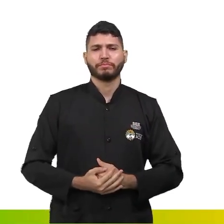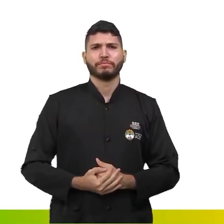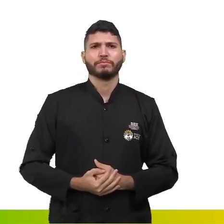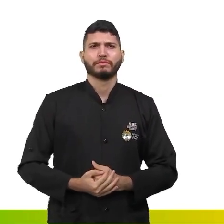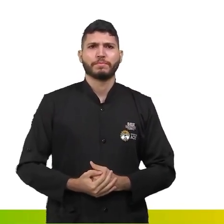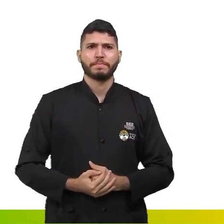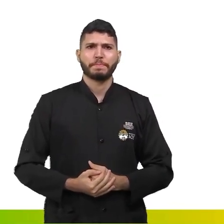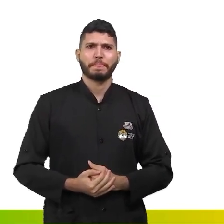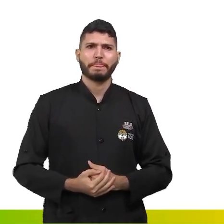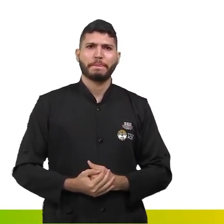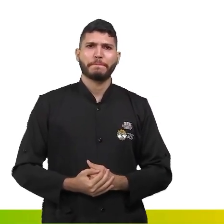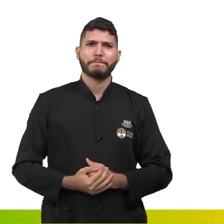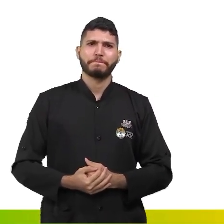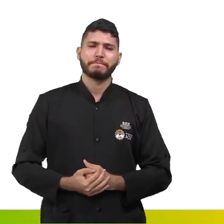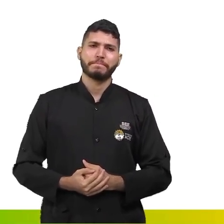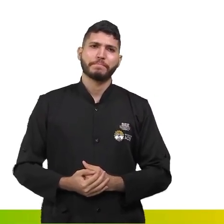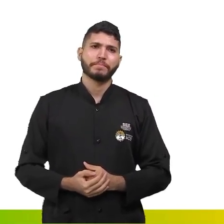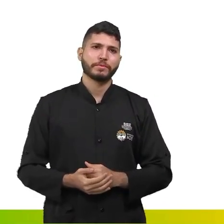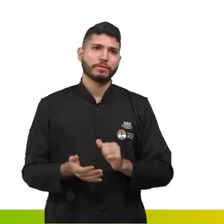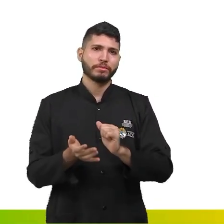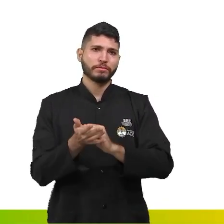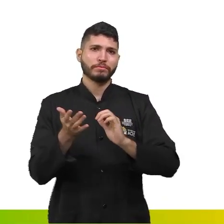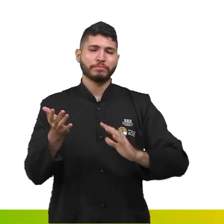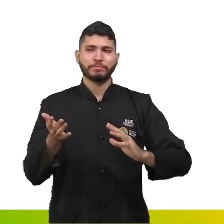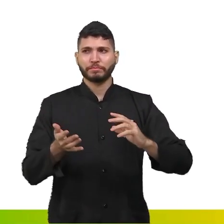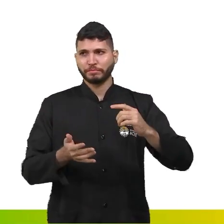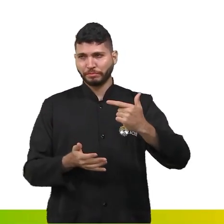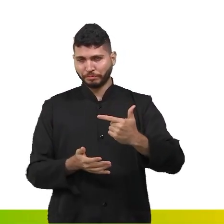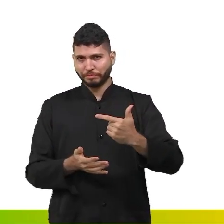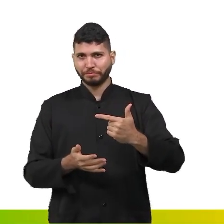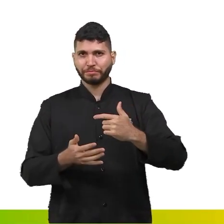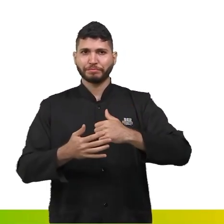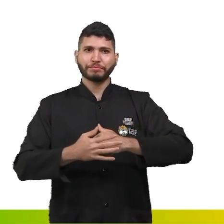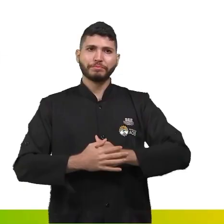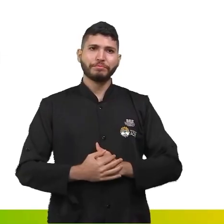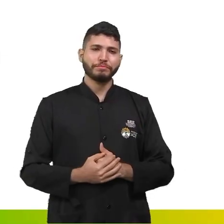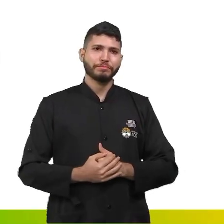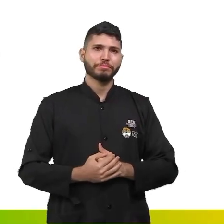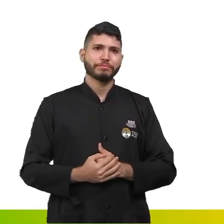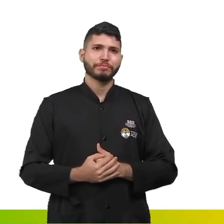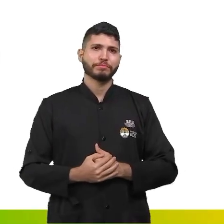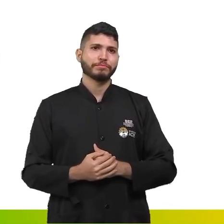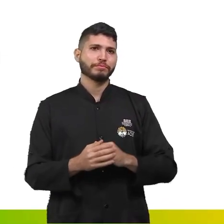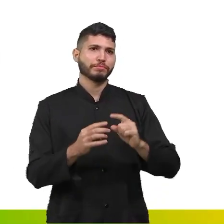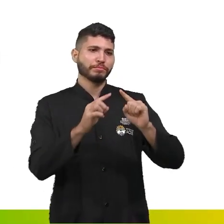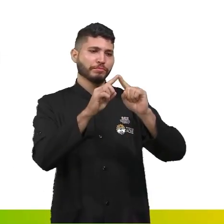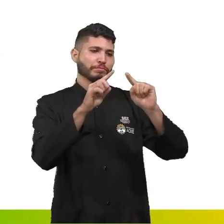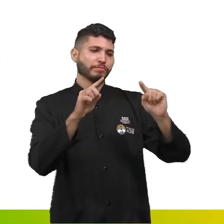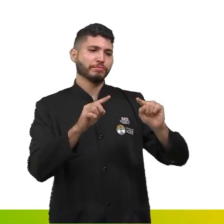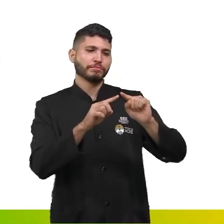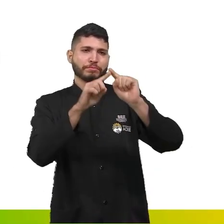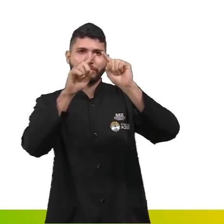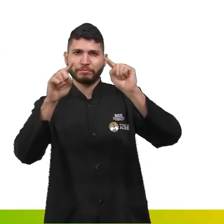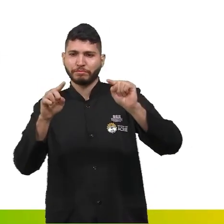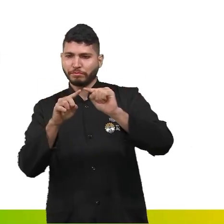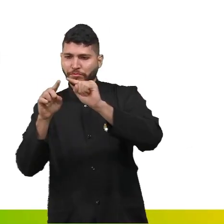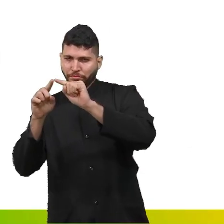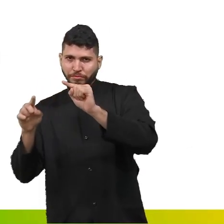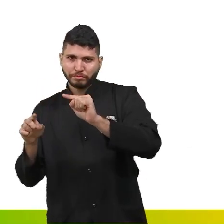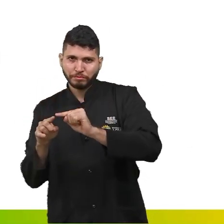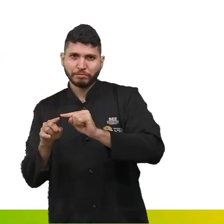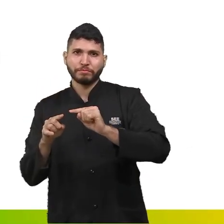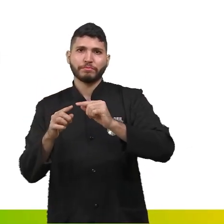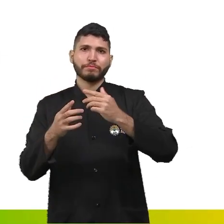Questão número 2 diz assim: para cada triângulo da figura abaixo,